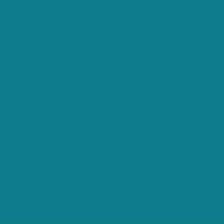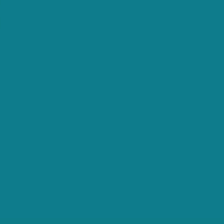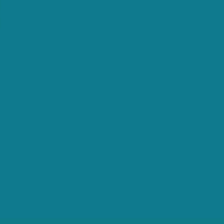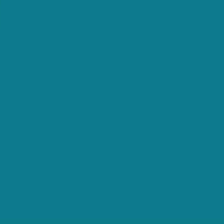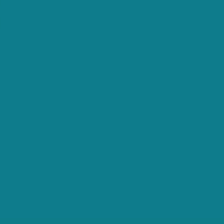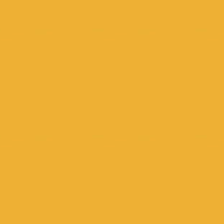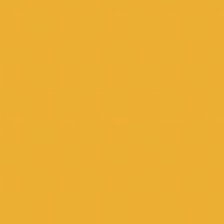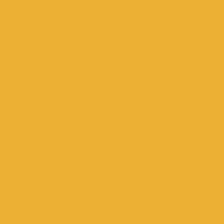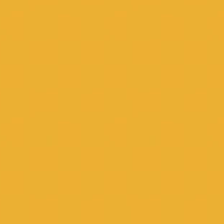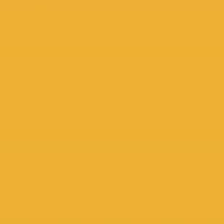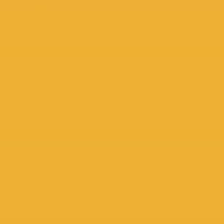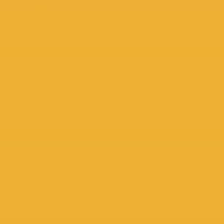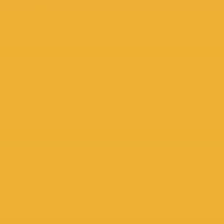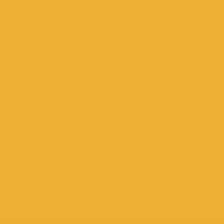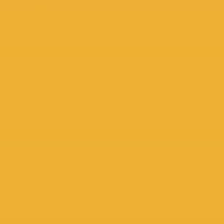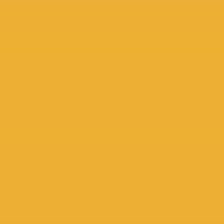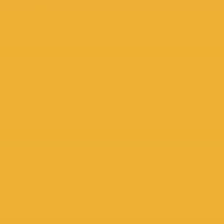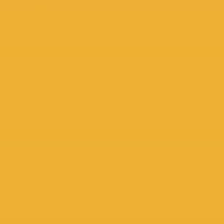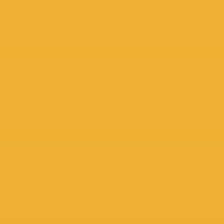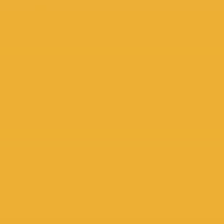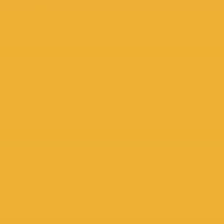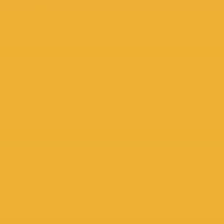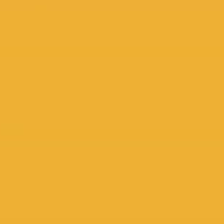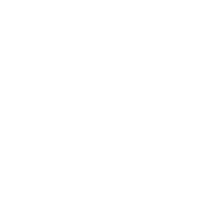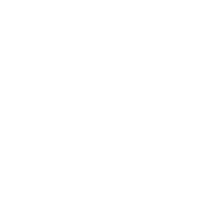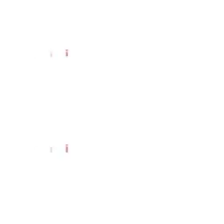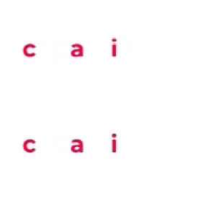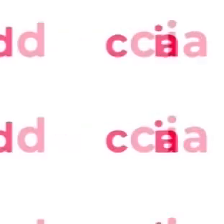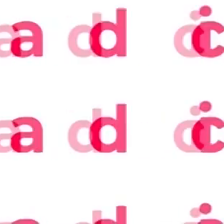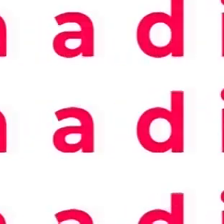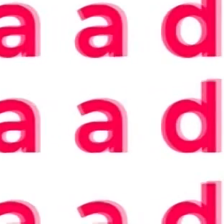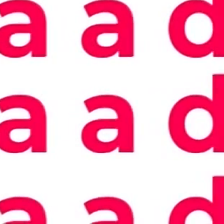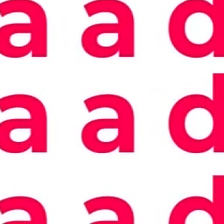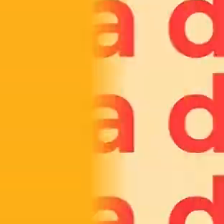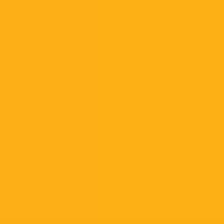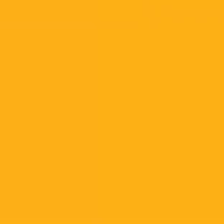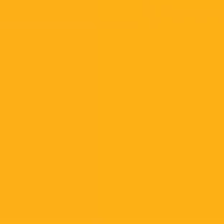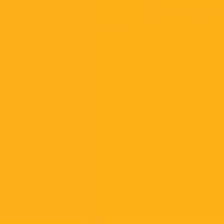do câncer infantil em todo o Brasil. Faça uma doação.